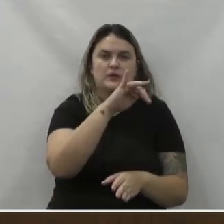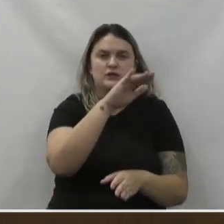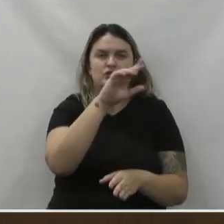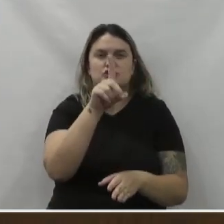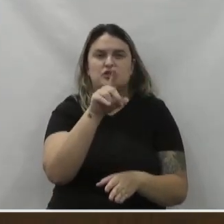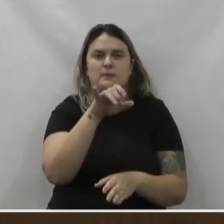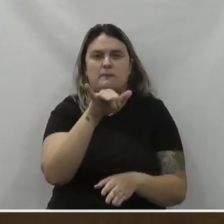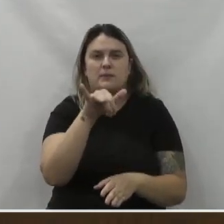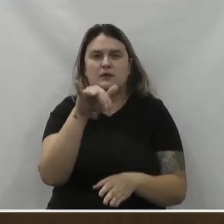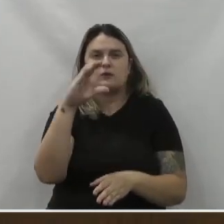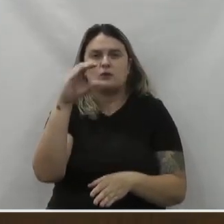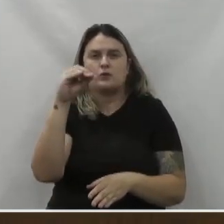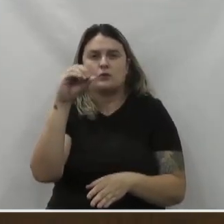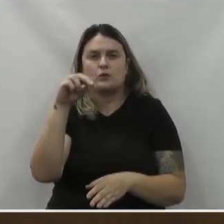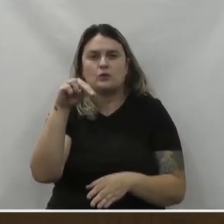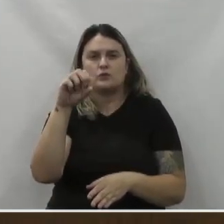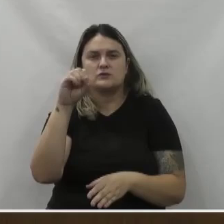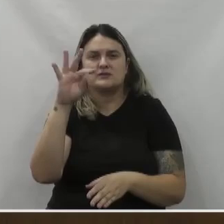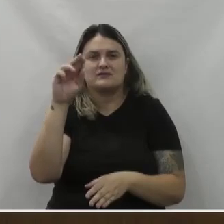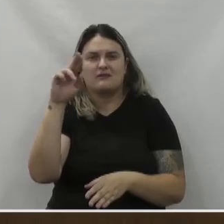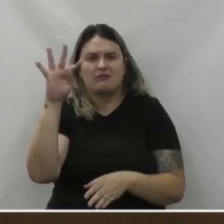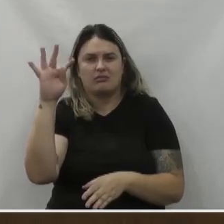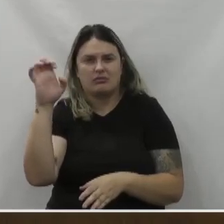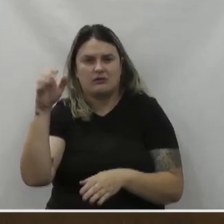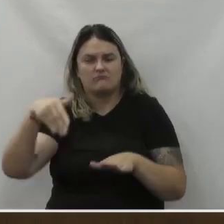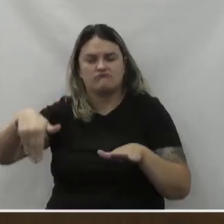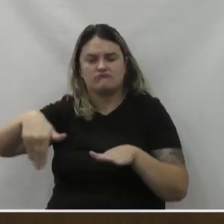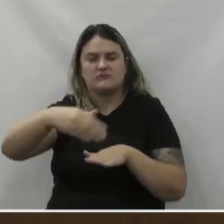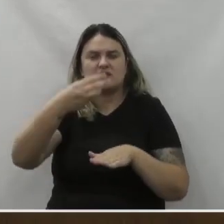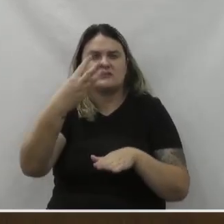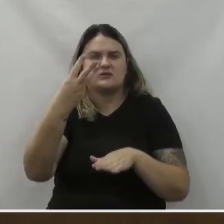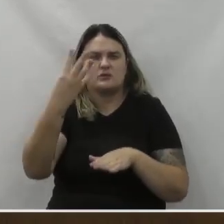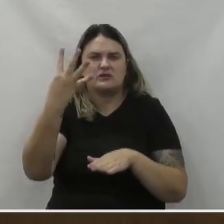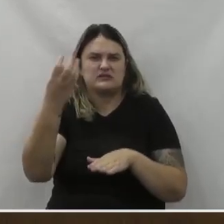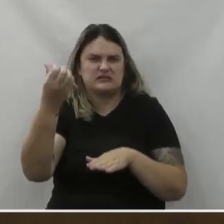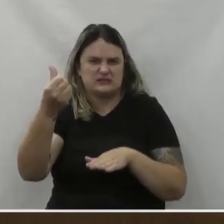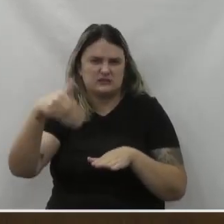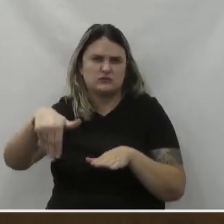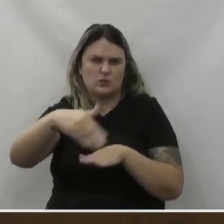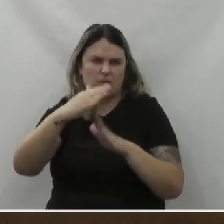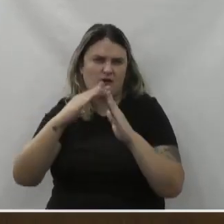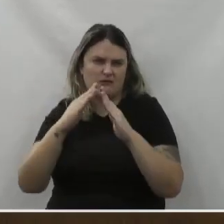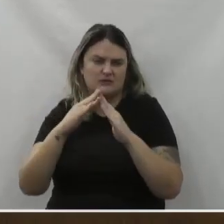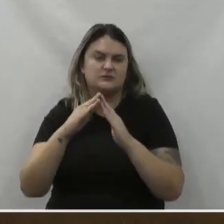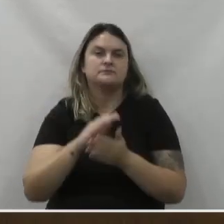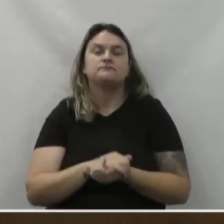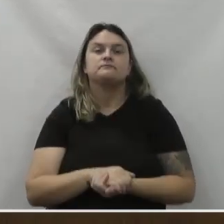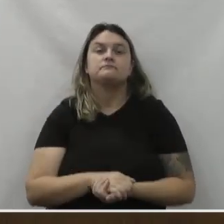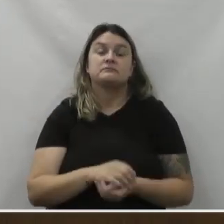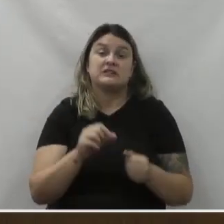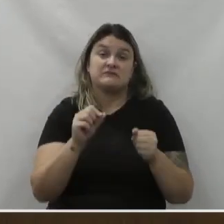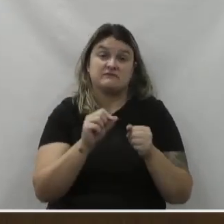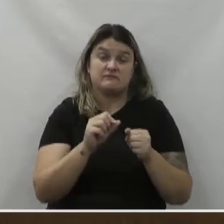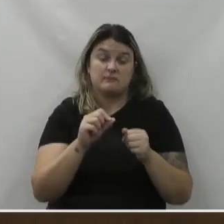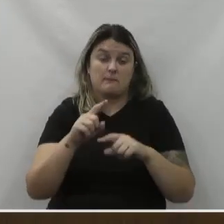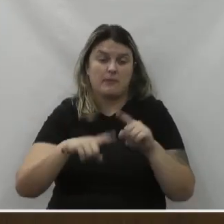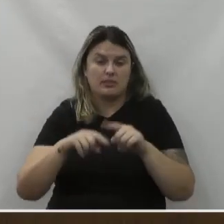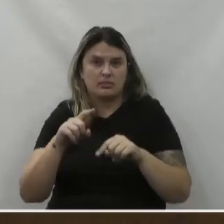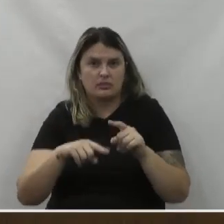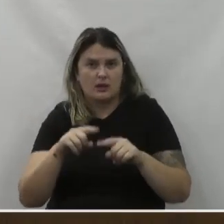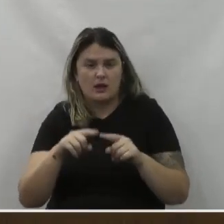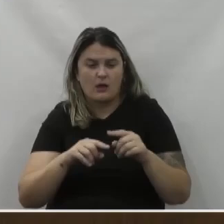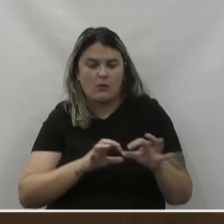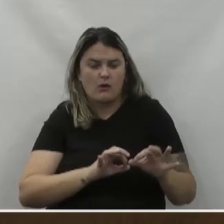no trecho entre a esquina e o número 346, com serviços de colocação de material e correção